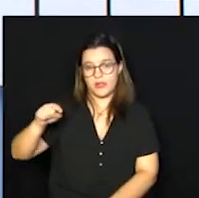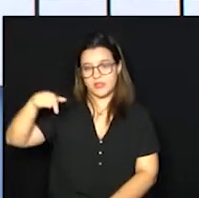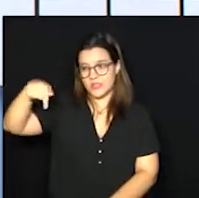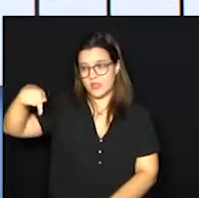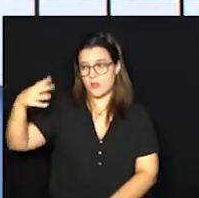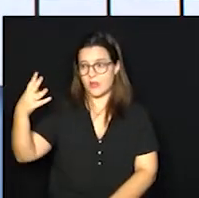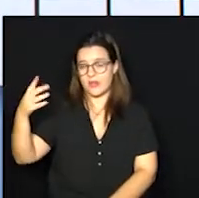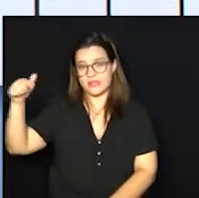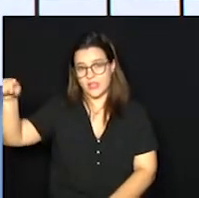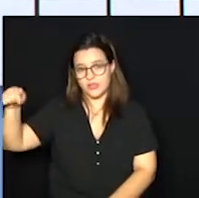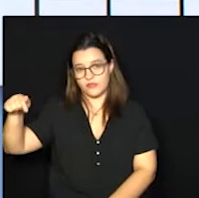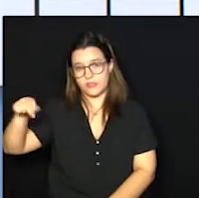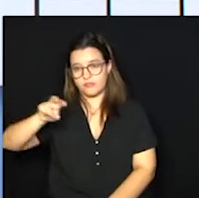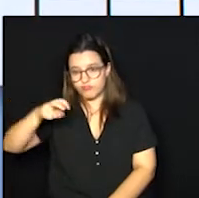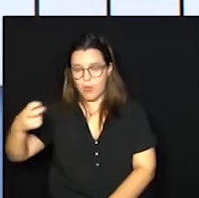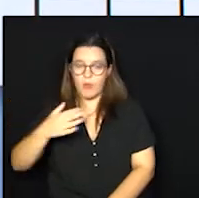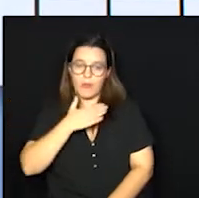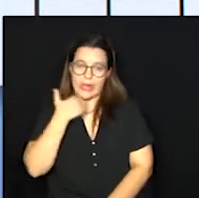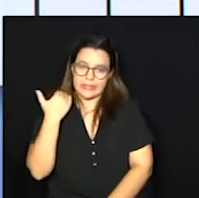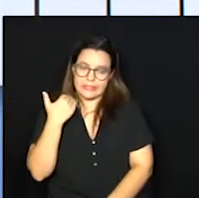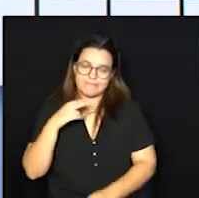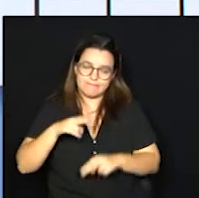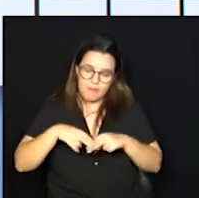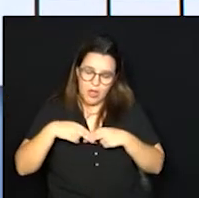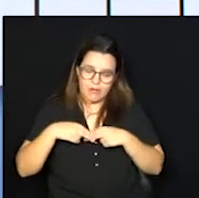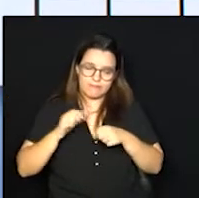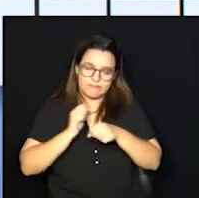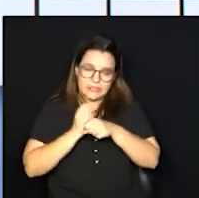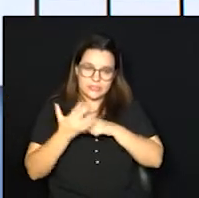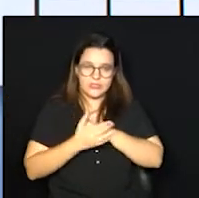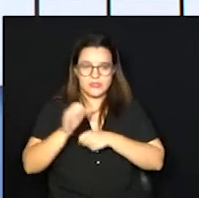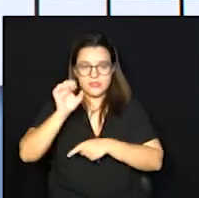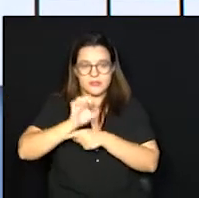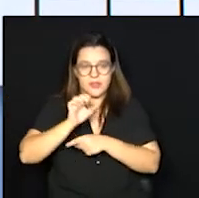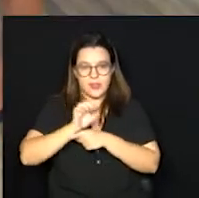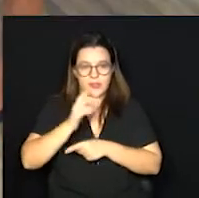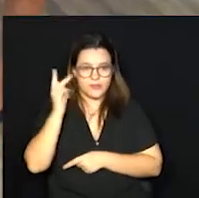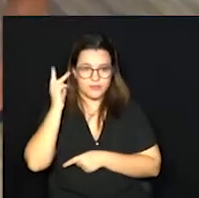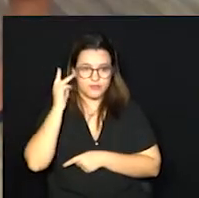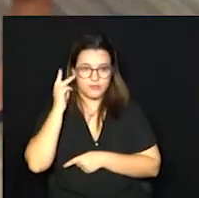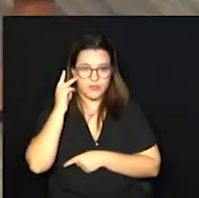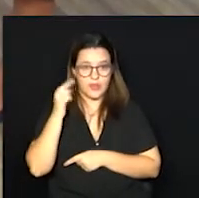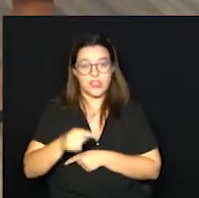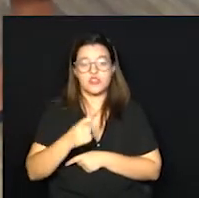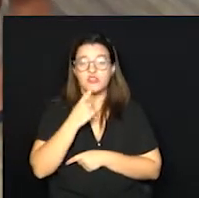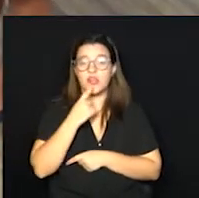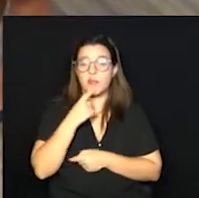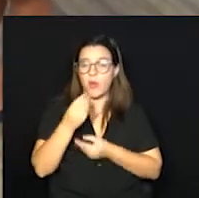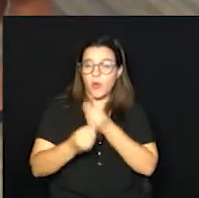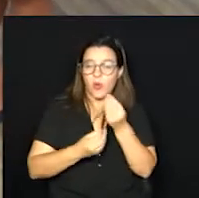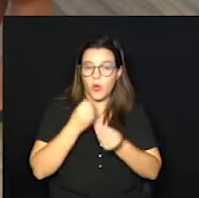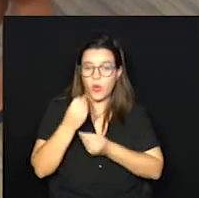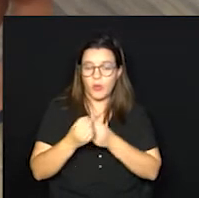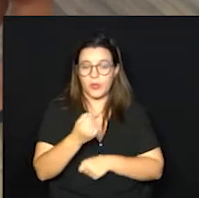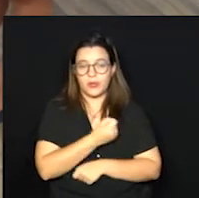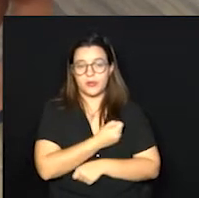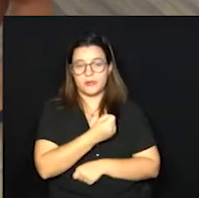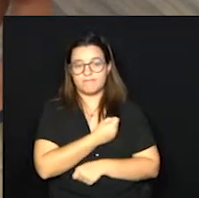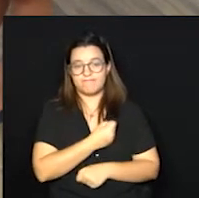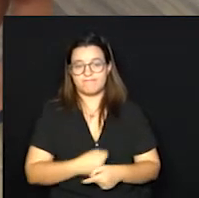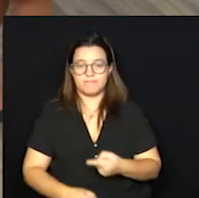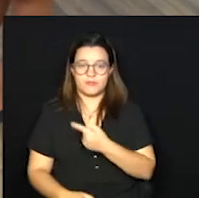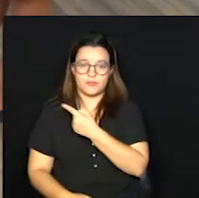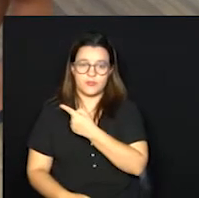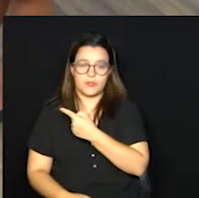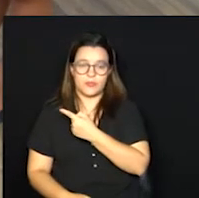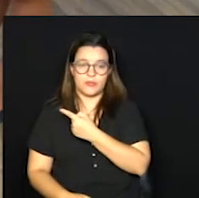38.747 vidas perdidas para a Covid-19. Na região metropolitana, a gente já tem aqui na nossa tela, já subiu para